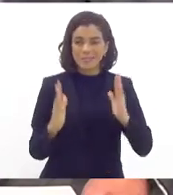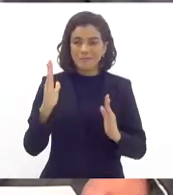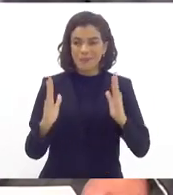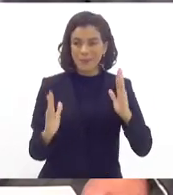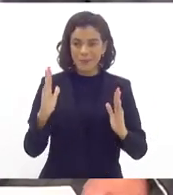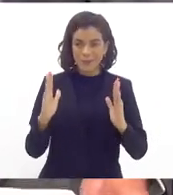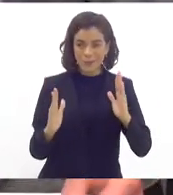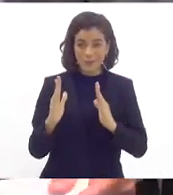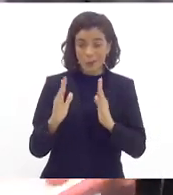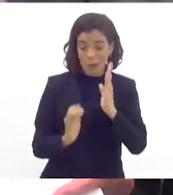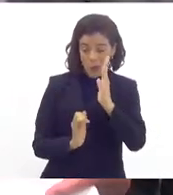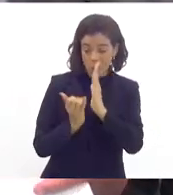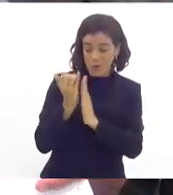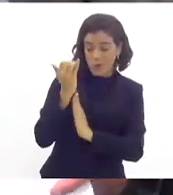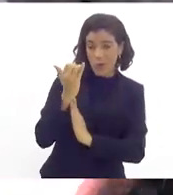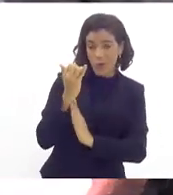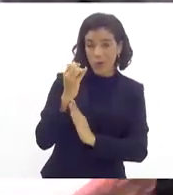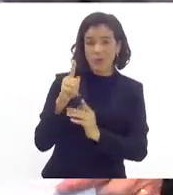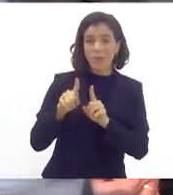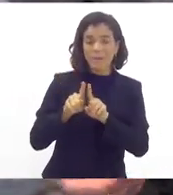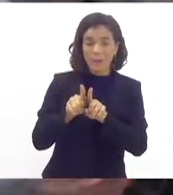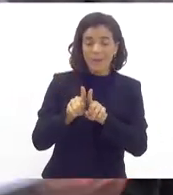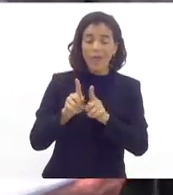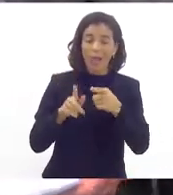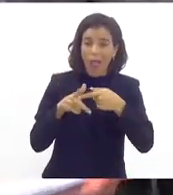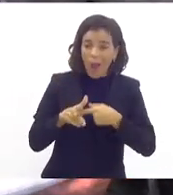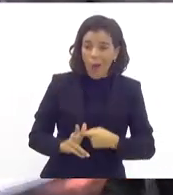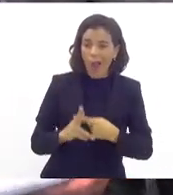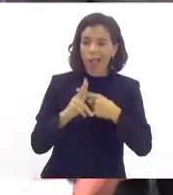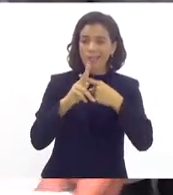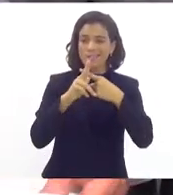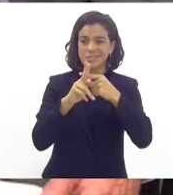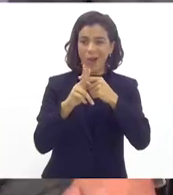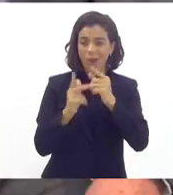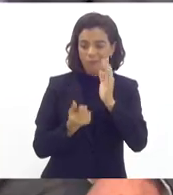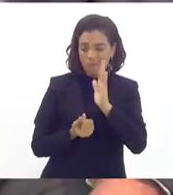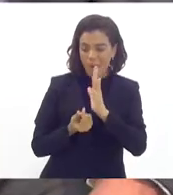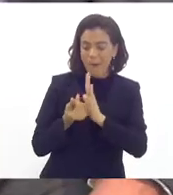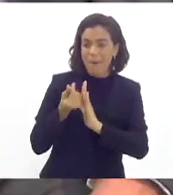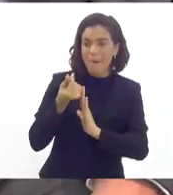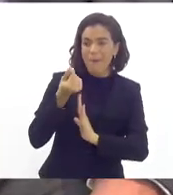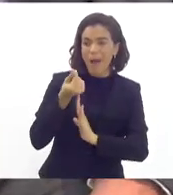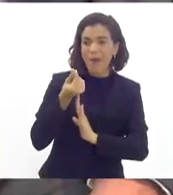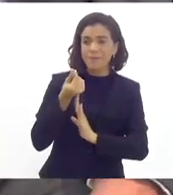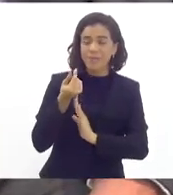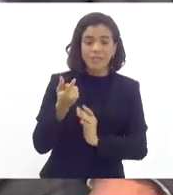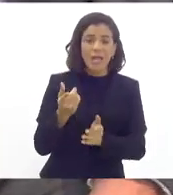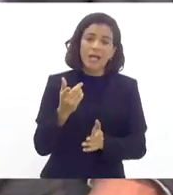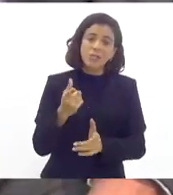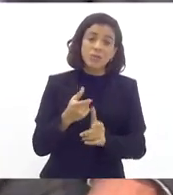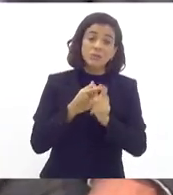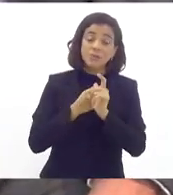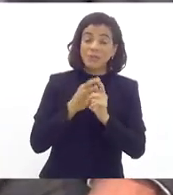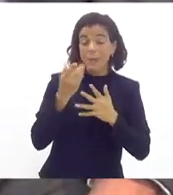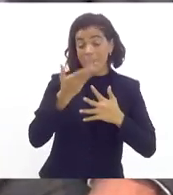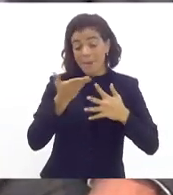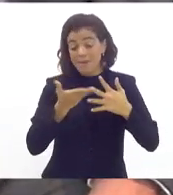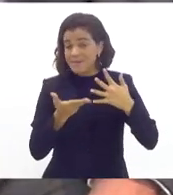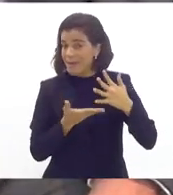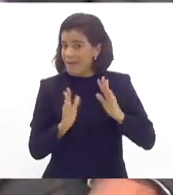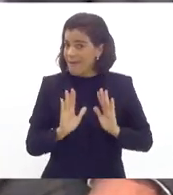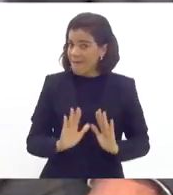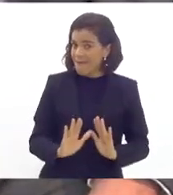período os juros e a correção monetária continuam contando. Está só suspenso parte da parcela de